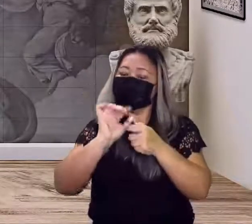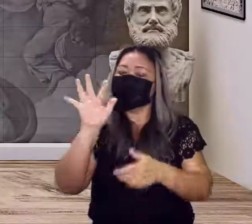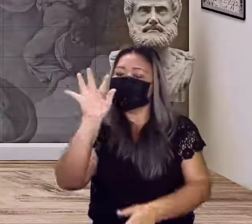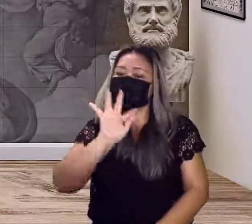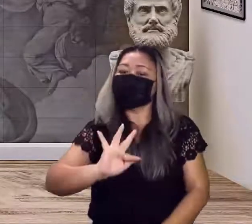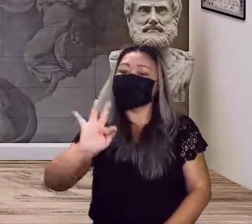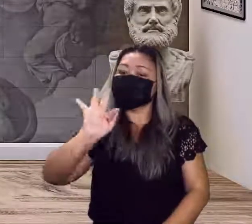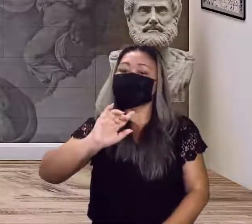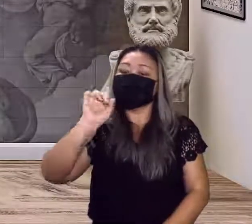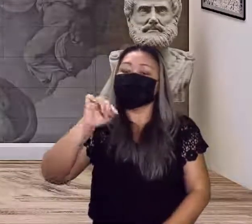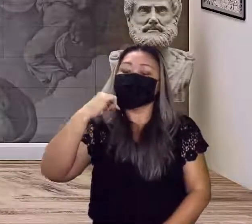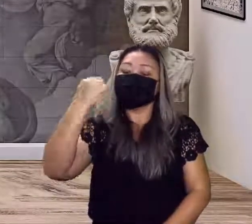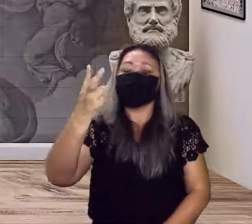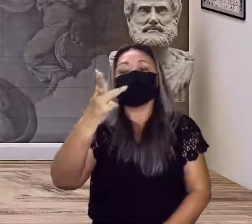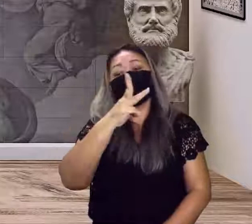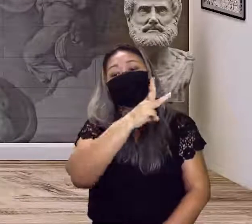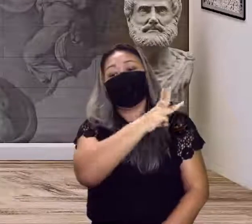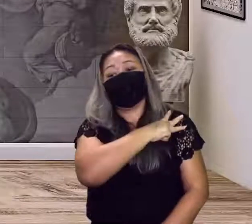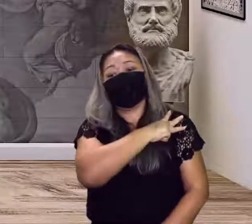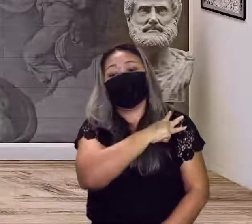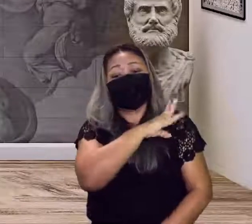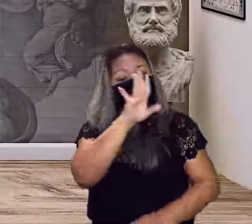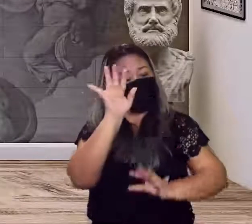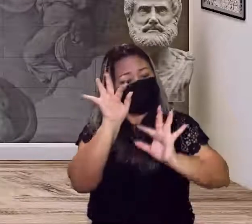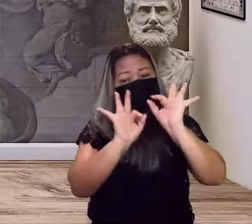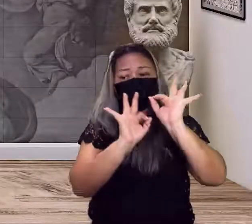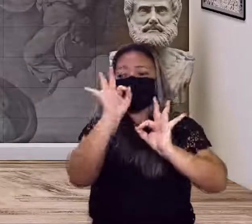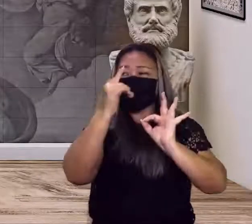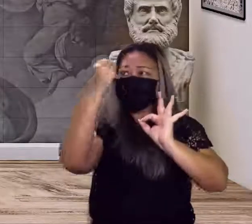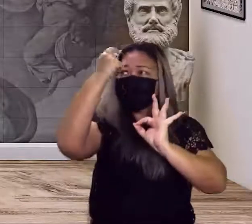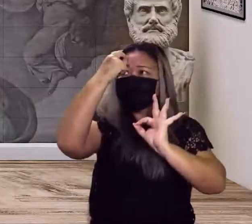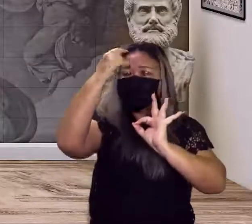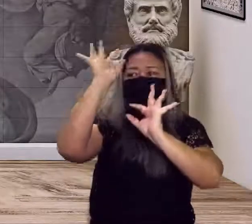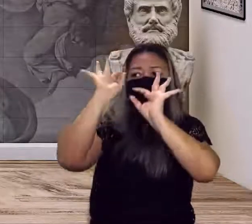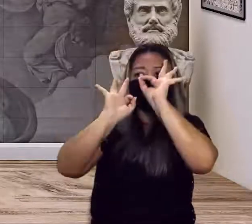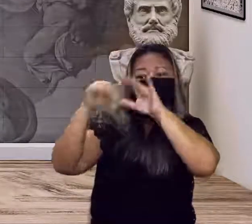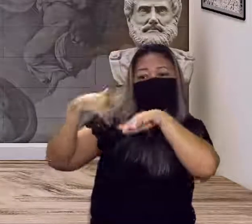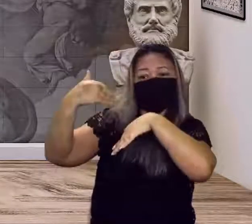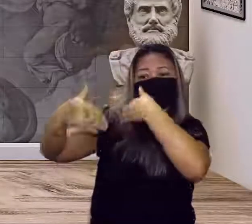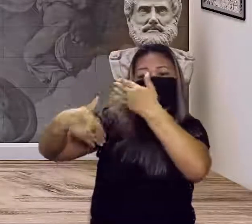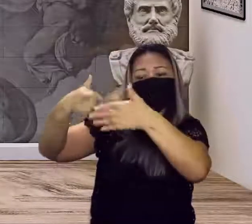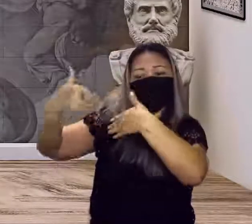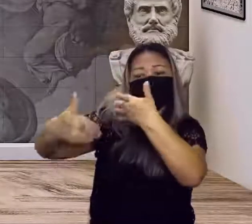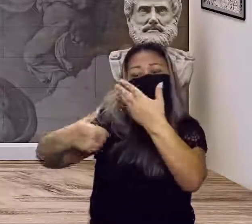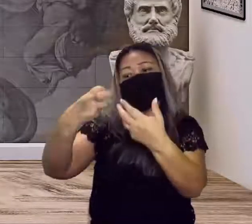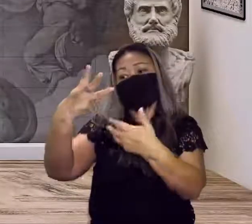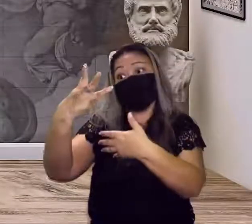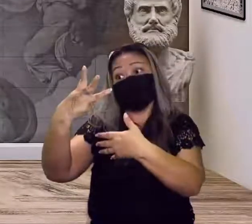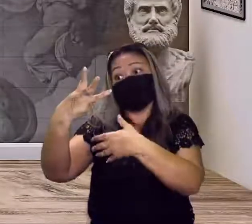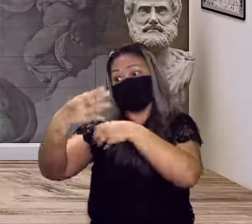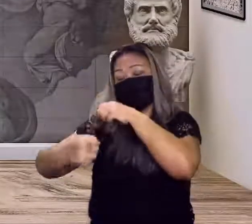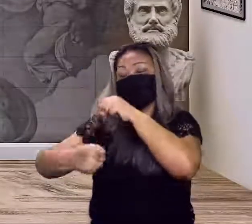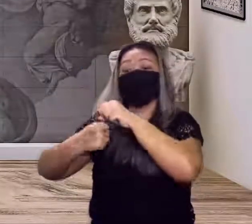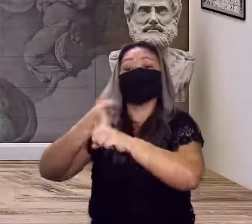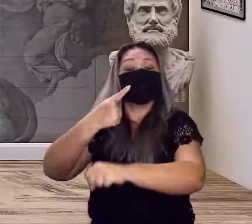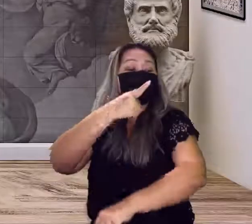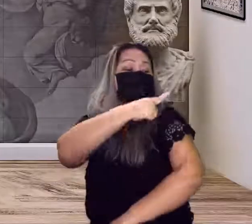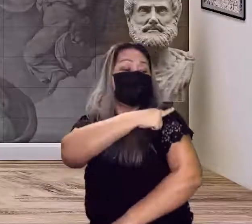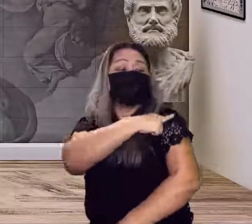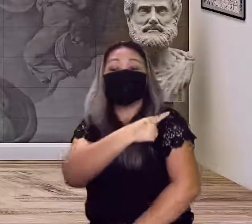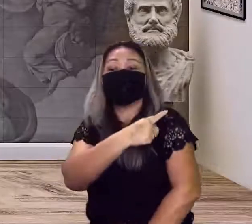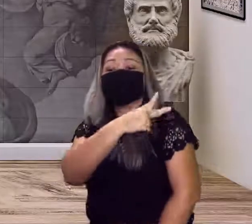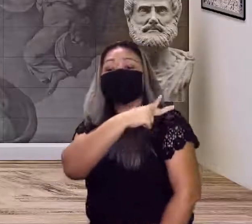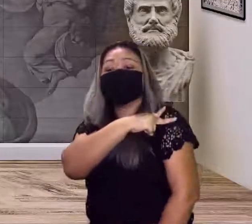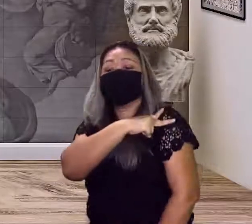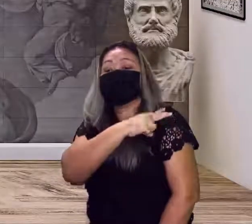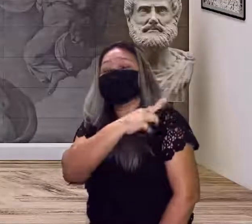do terceiro ano, você estrutura essas ideias no pensamento ao longo dessa caminhada de 3 anos, tá? Você vai buscar, né, com o